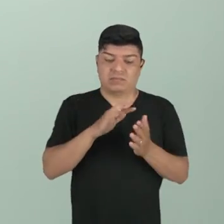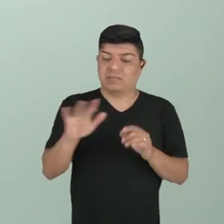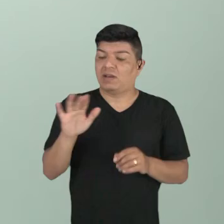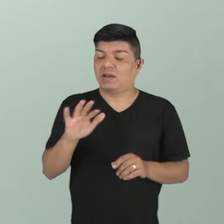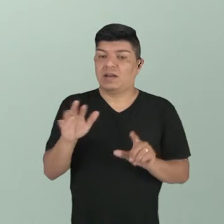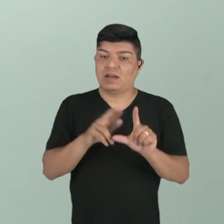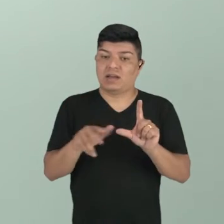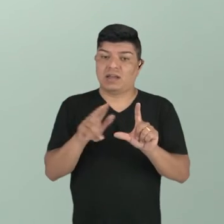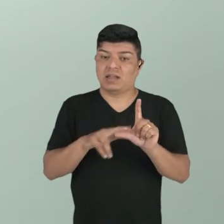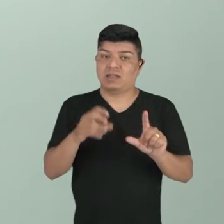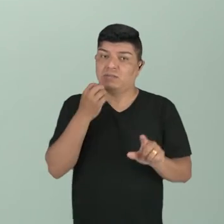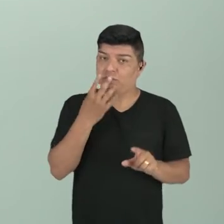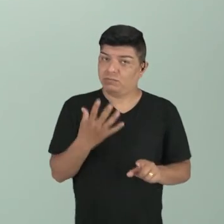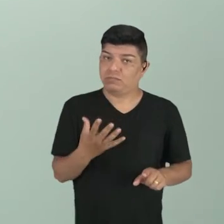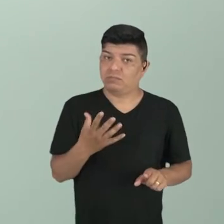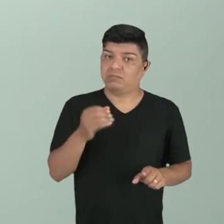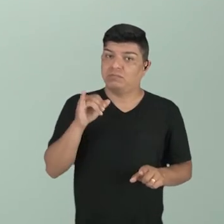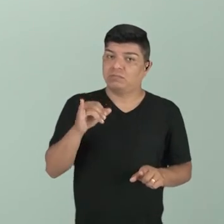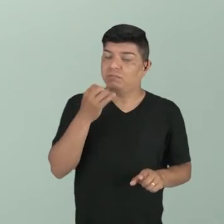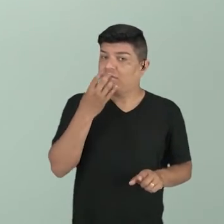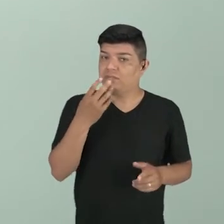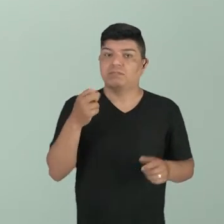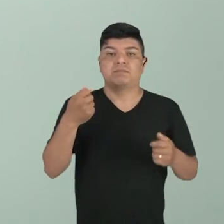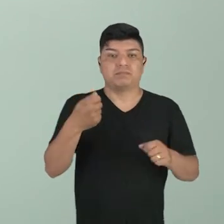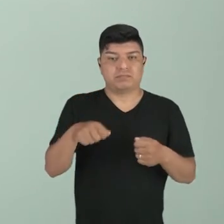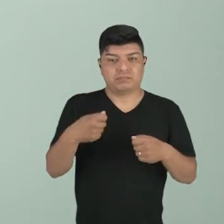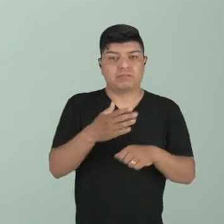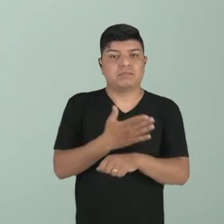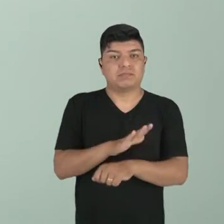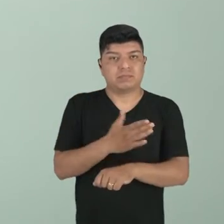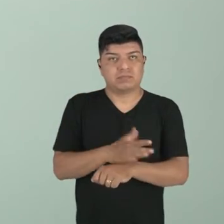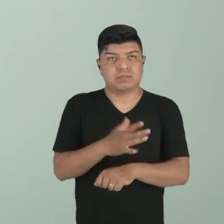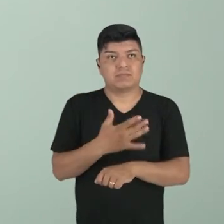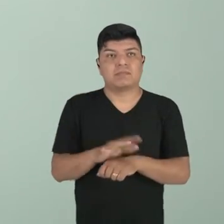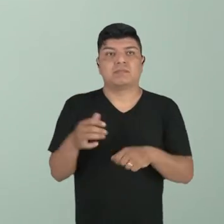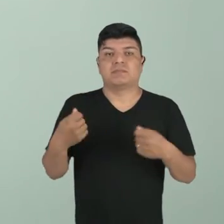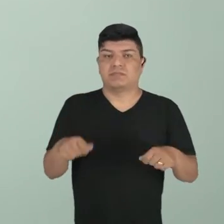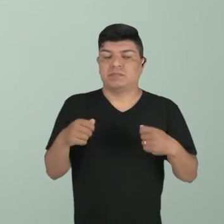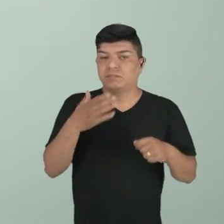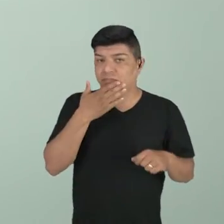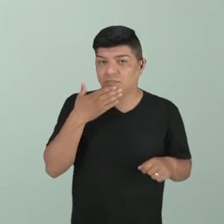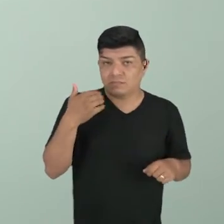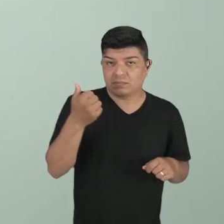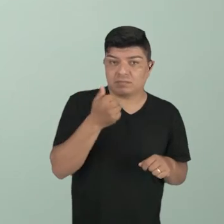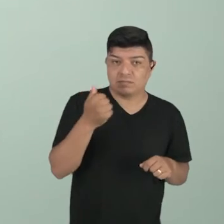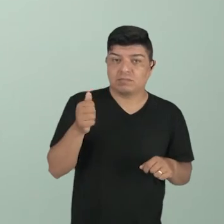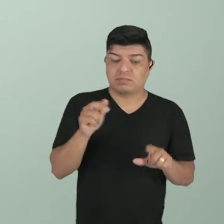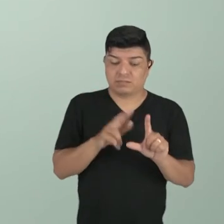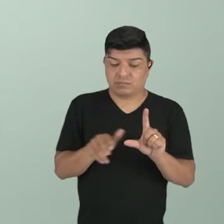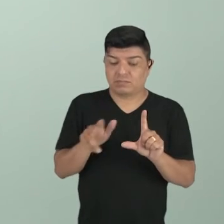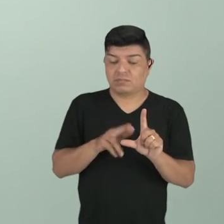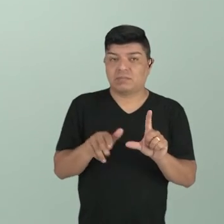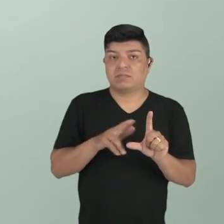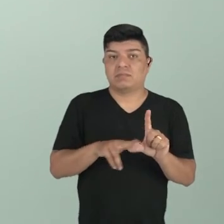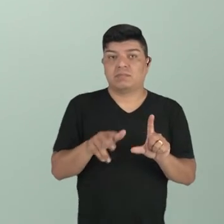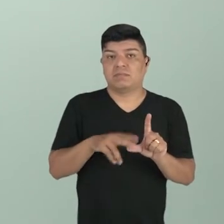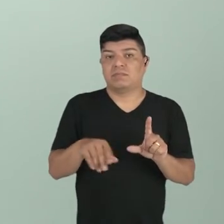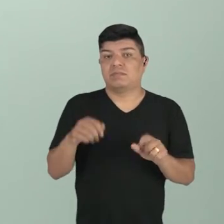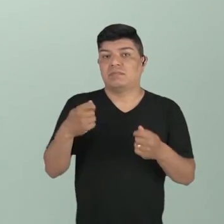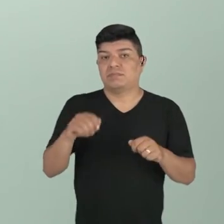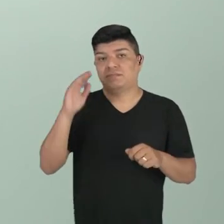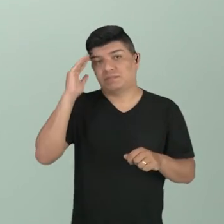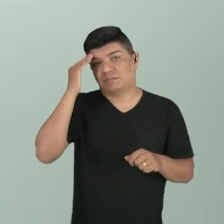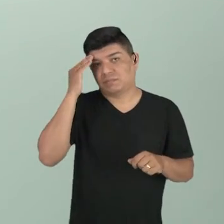Se não tá bom, vai praticar. Tem que melhorar. Letra legível, tem que dar para